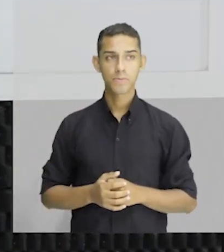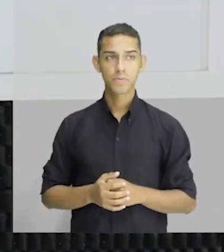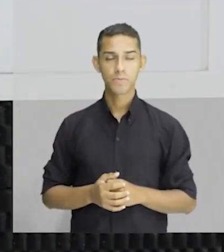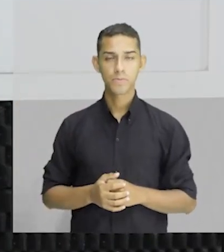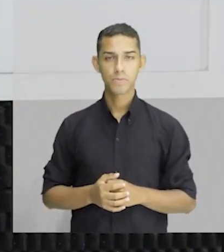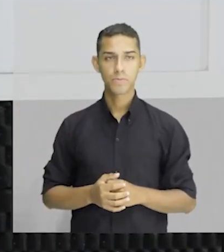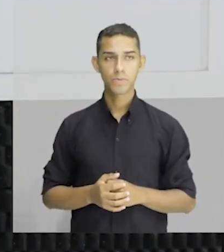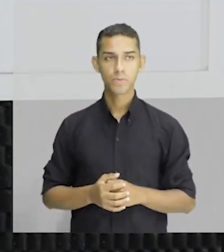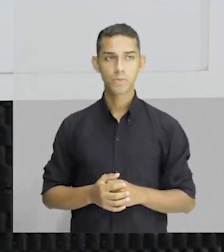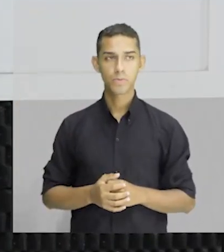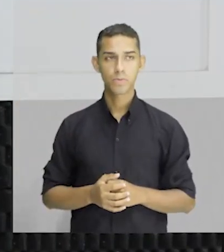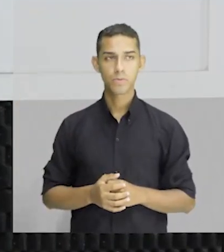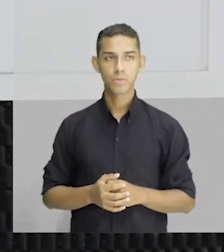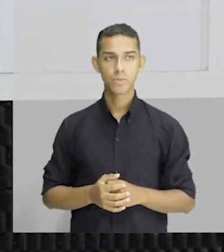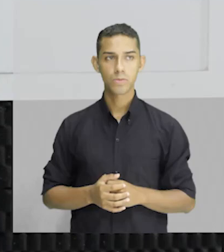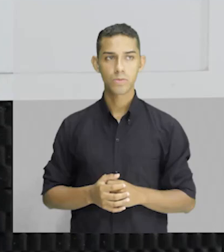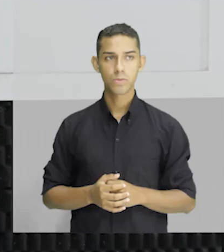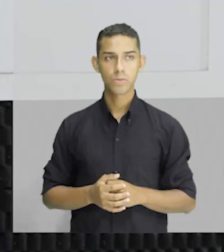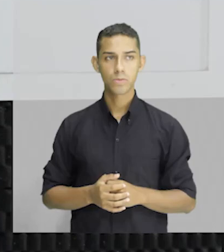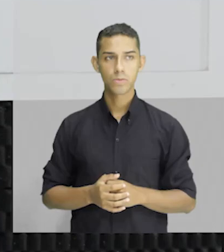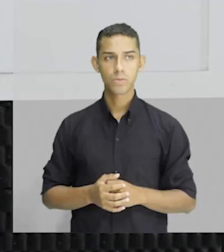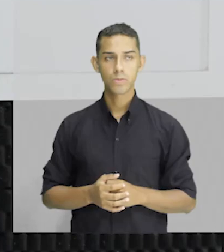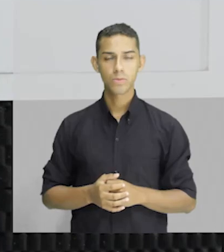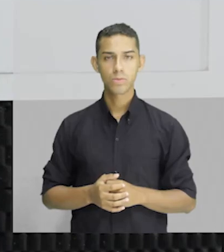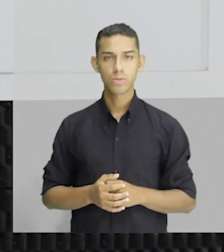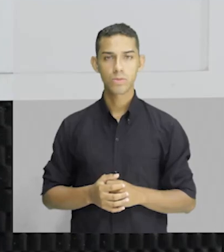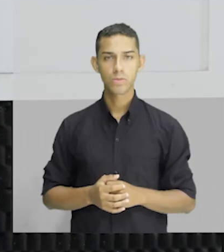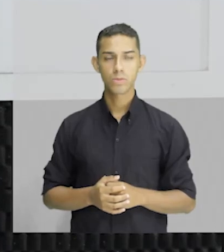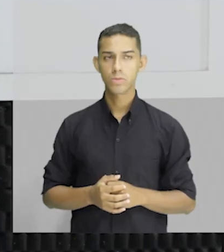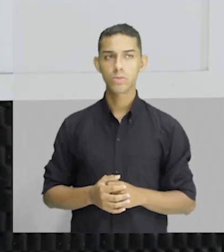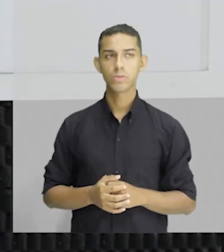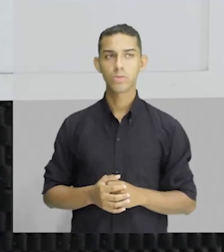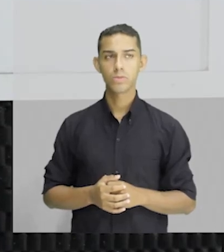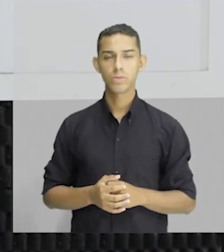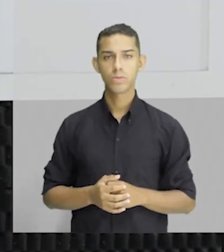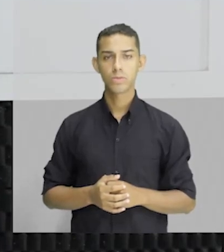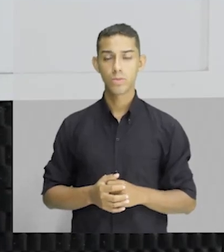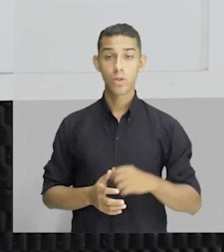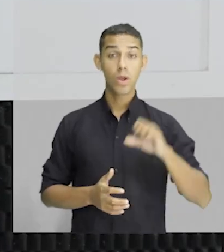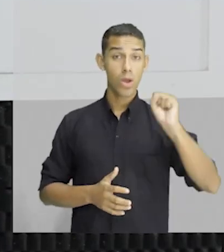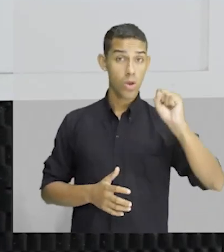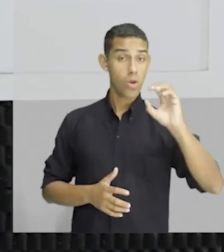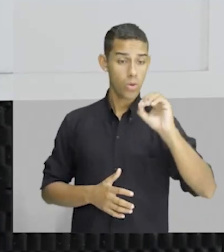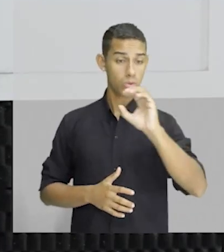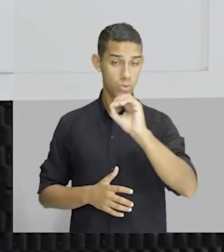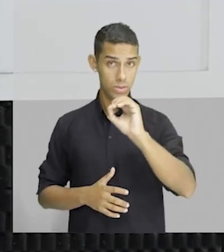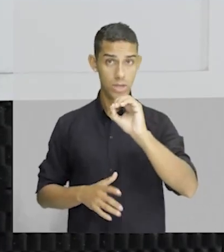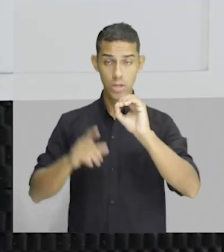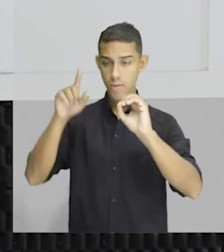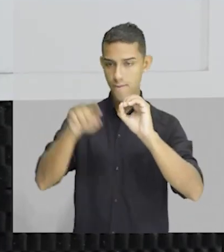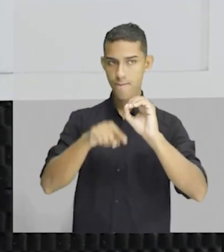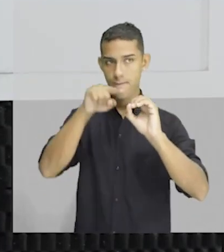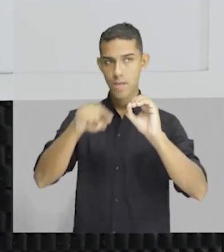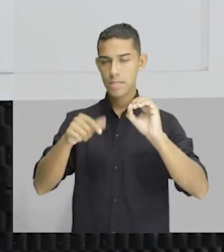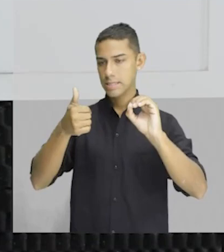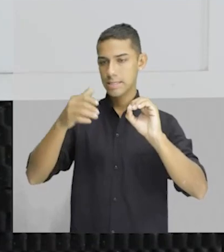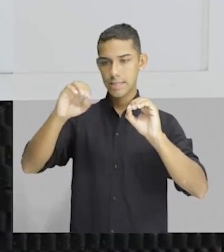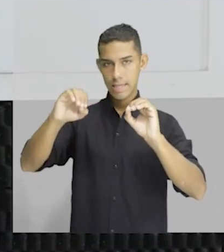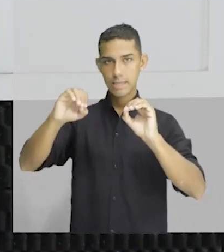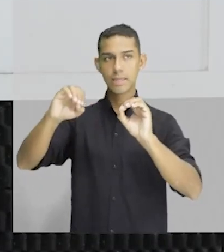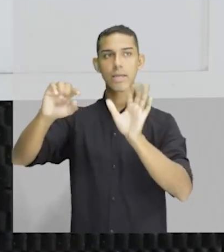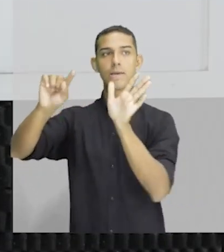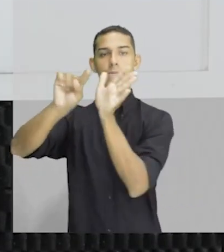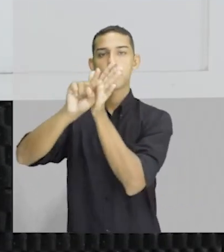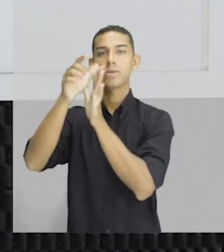0 e 0, bota aqui, ó, 2 zerinhos aqui, ó, 2 zeros. Vezes 10 elevado a menos 6.